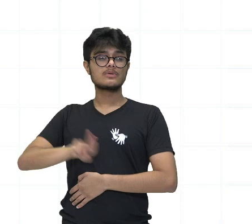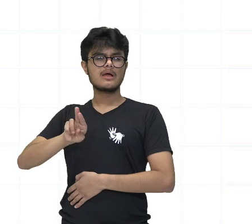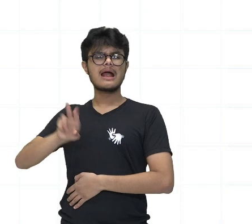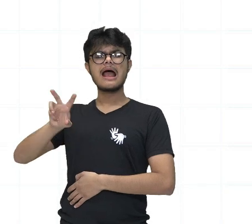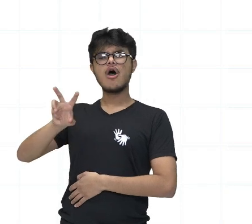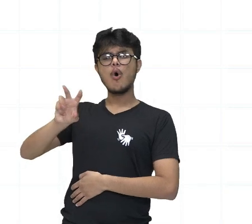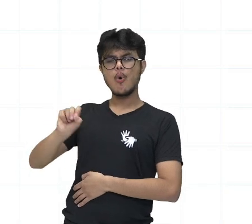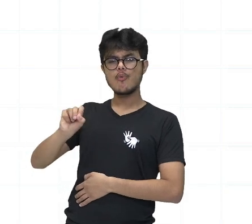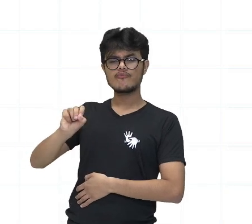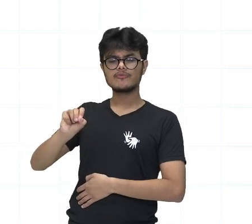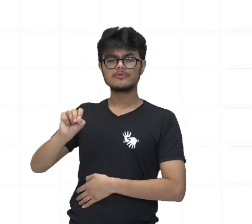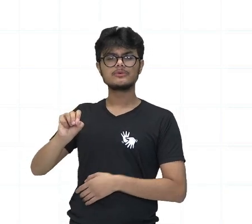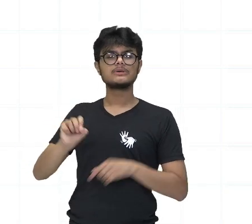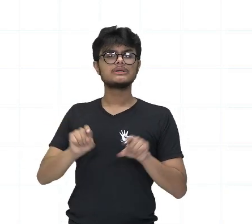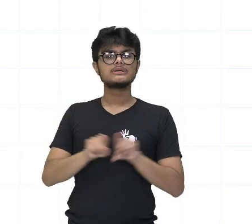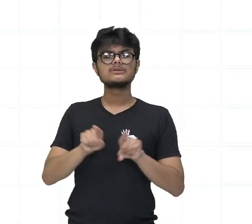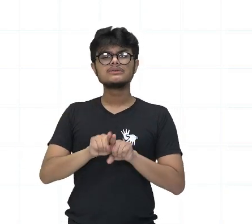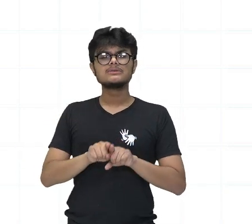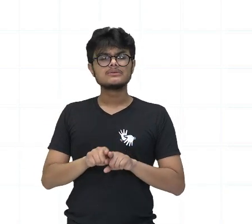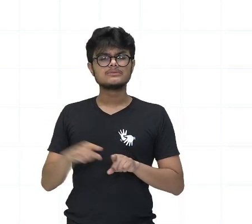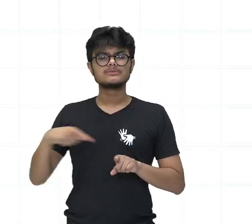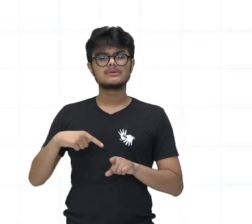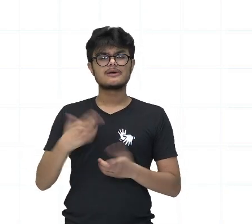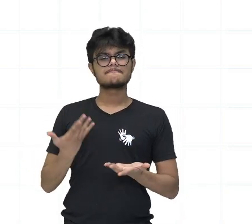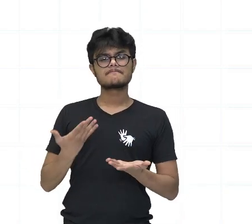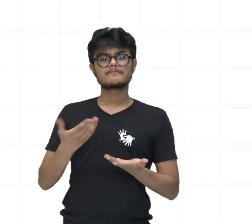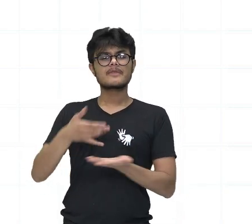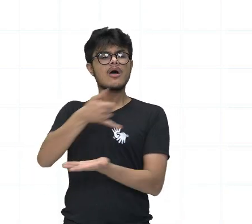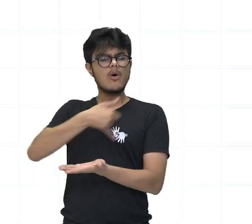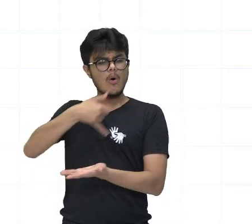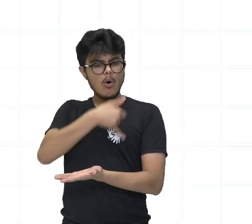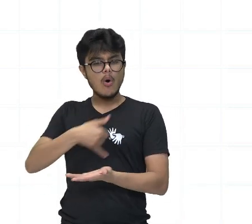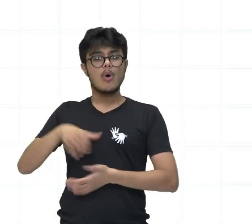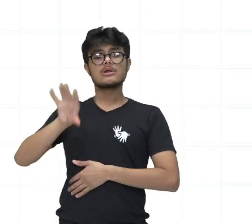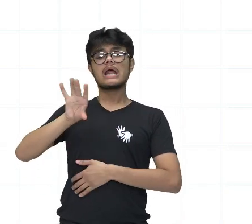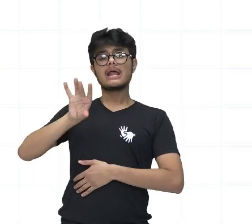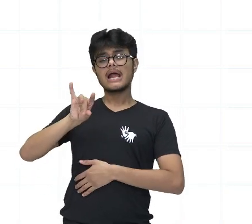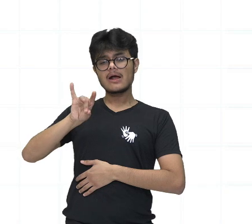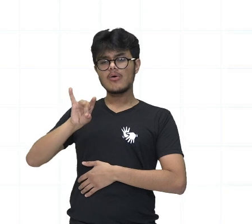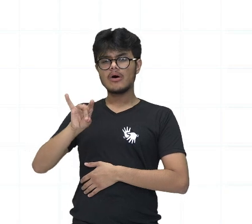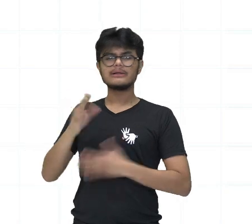a goma arábica, óleo e cola de origem animal,